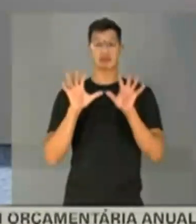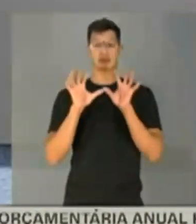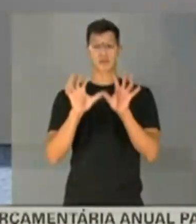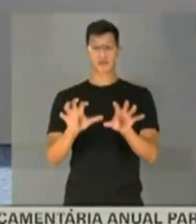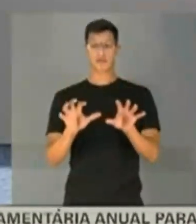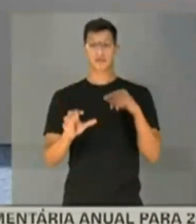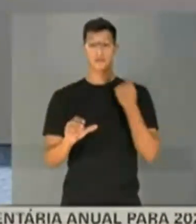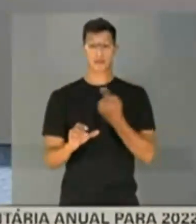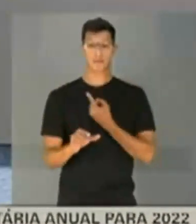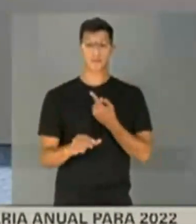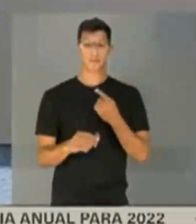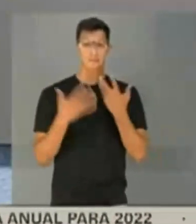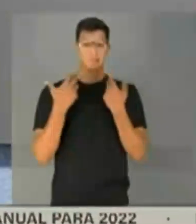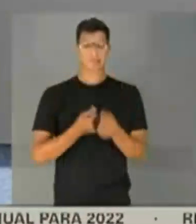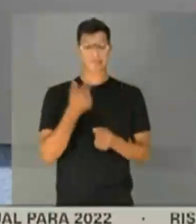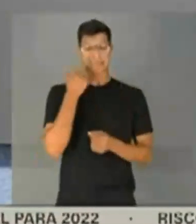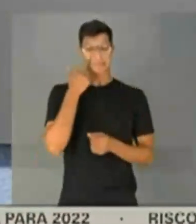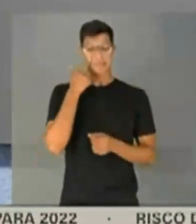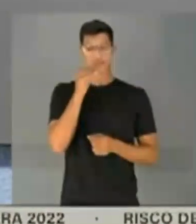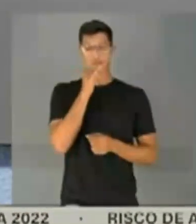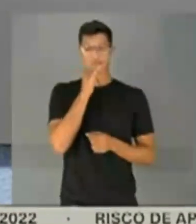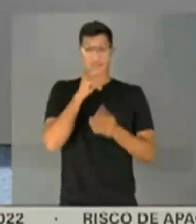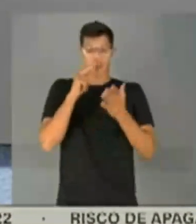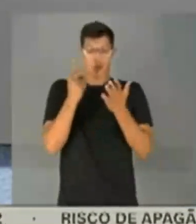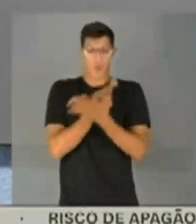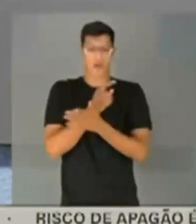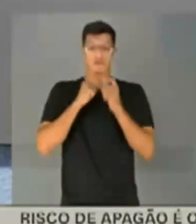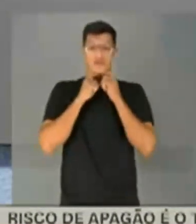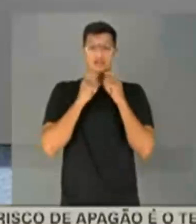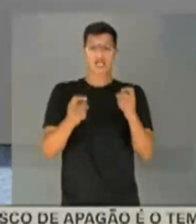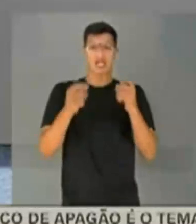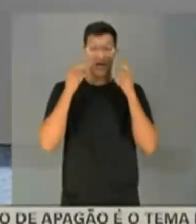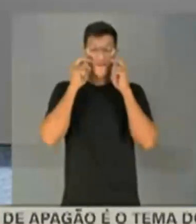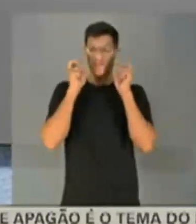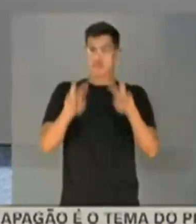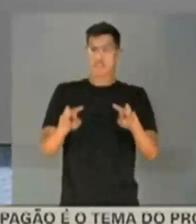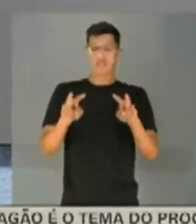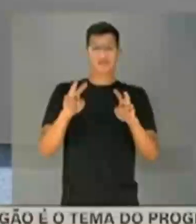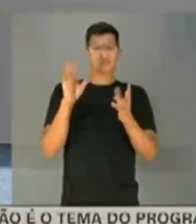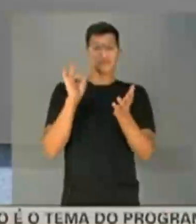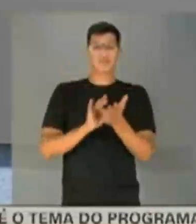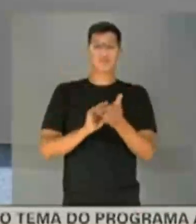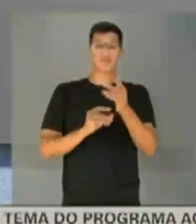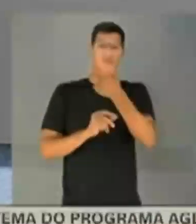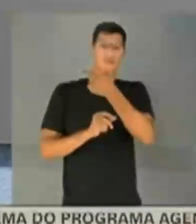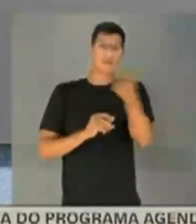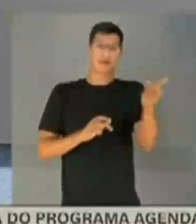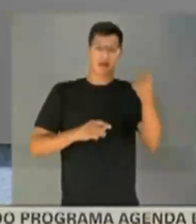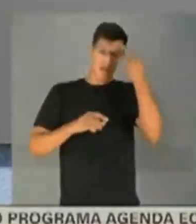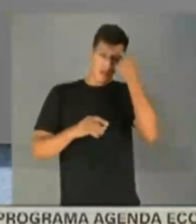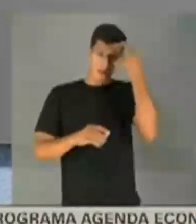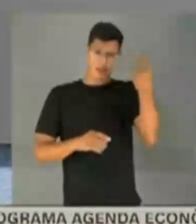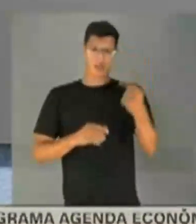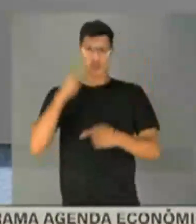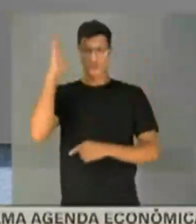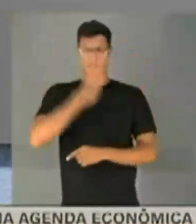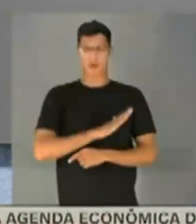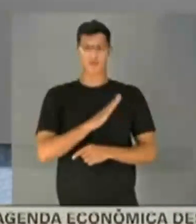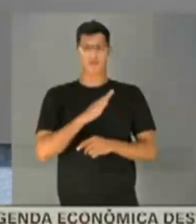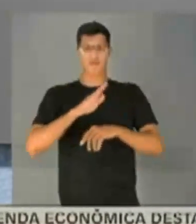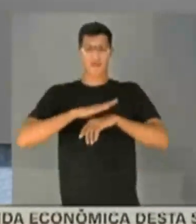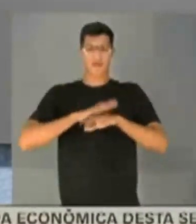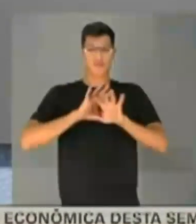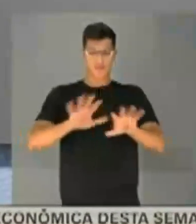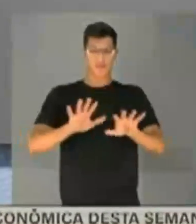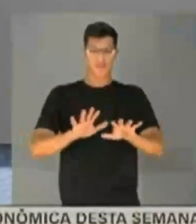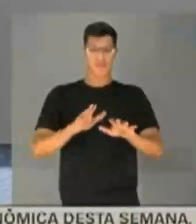caso, vamos supor que passou o erro, tá? Ninguém viu e, de fato, existia a intenção do mal feito. Vamos fazer um exercício